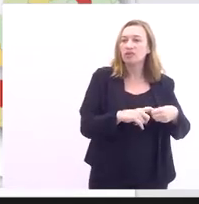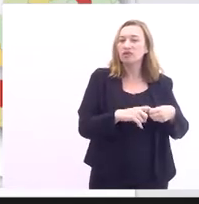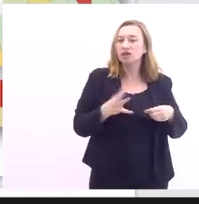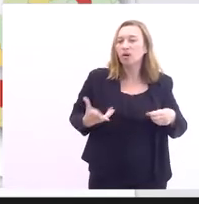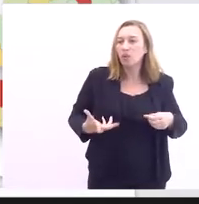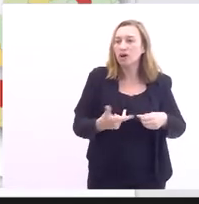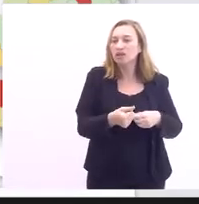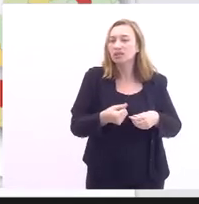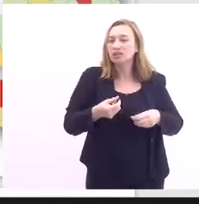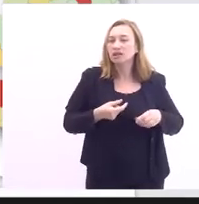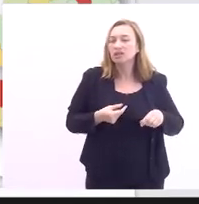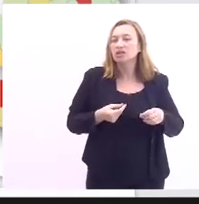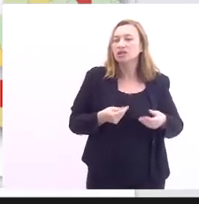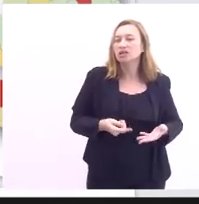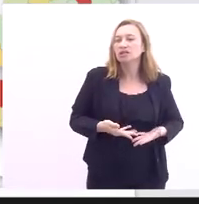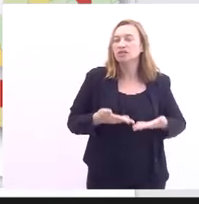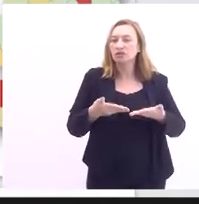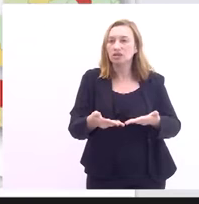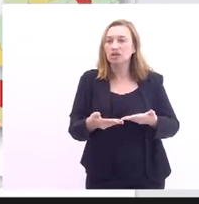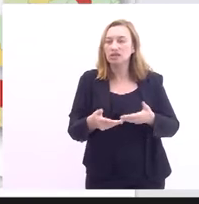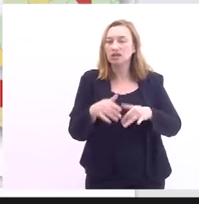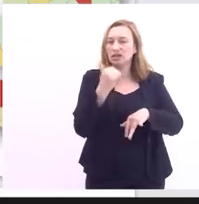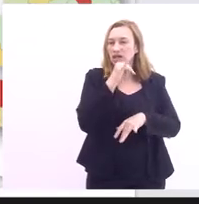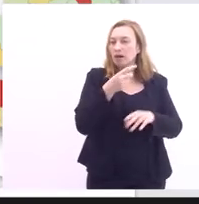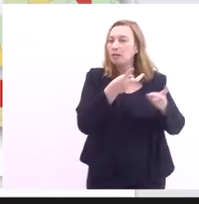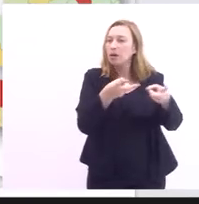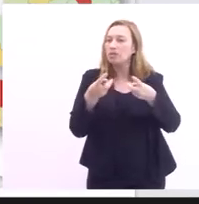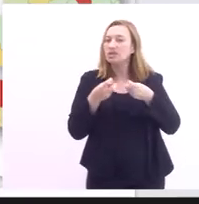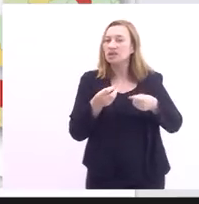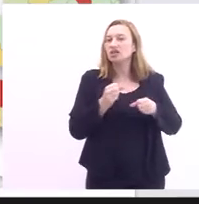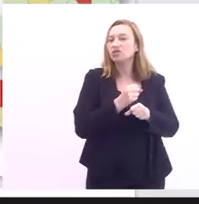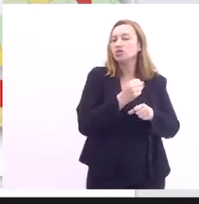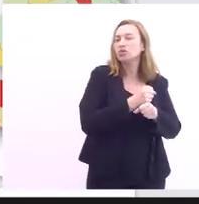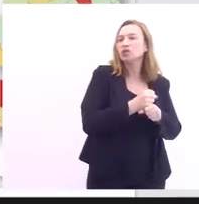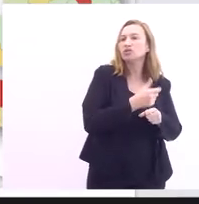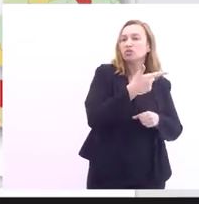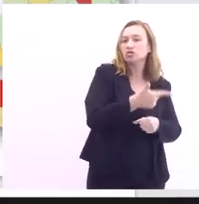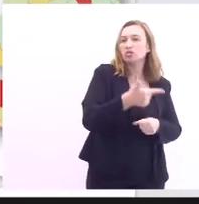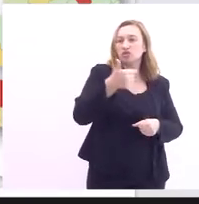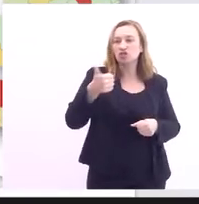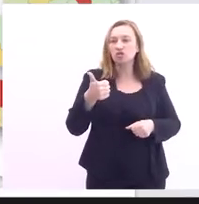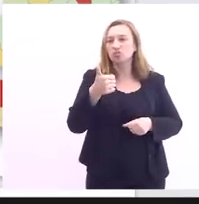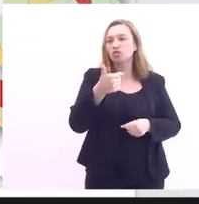qualidade no fornecimento, mas percebe-se que em 2021 e